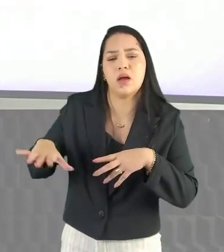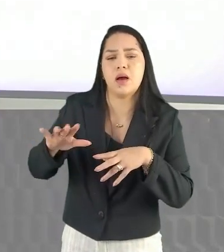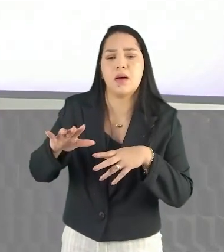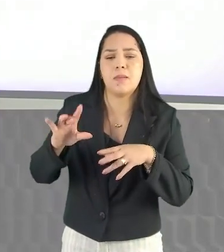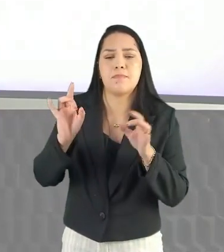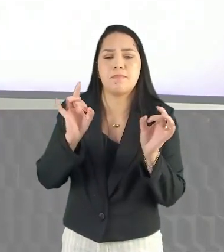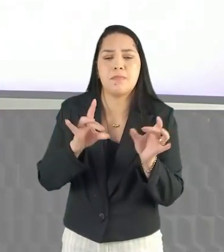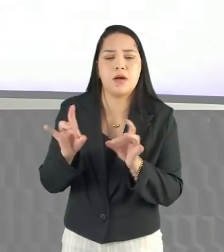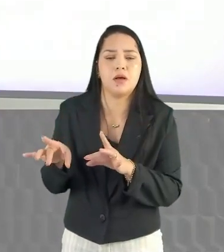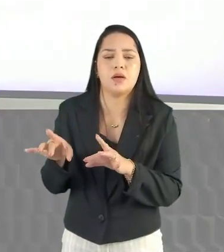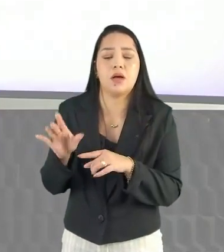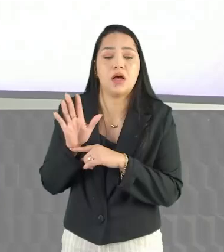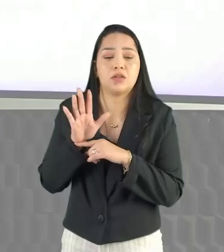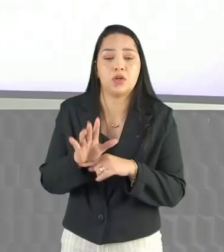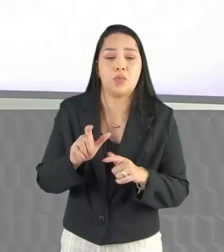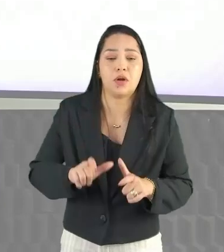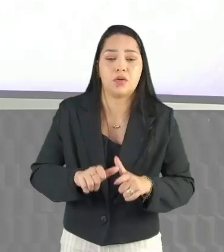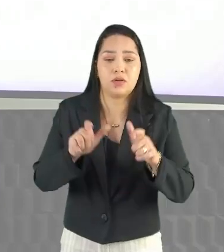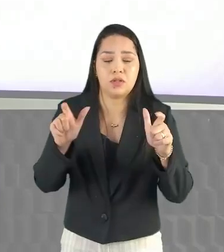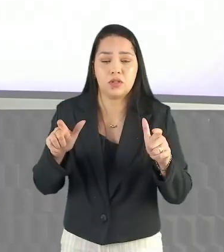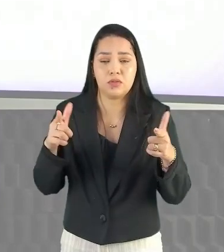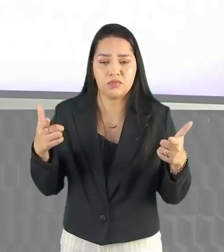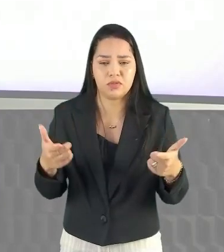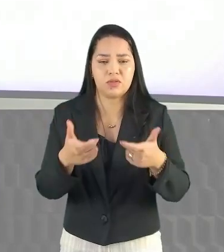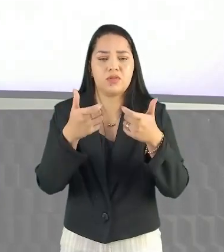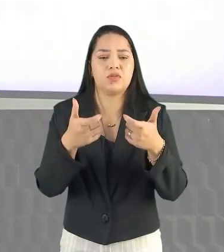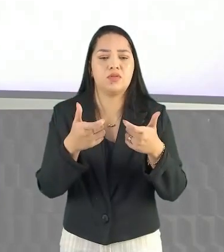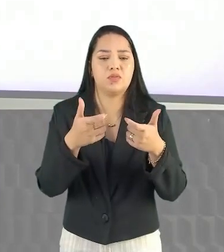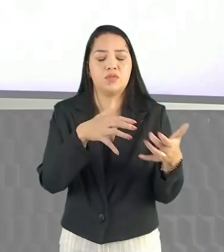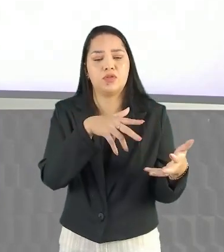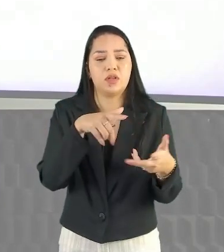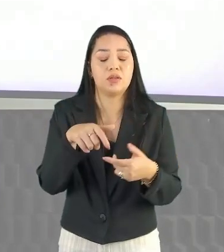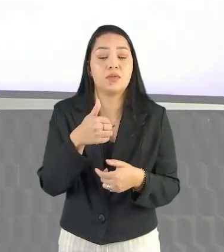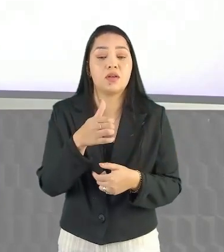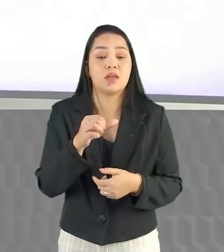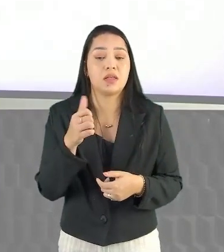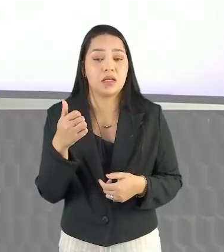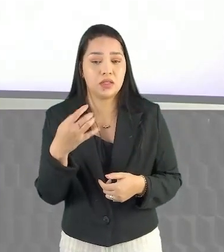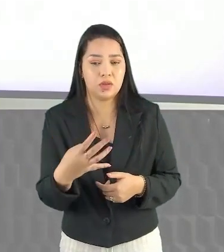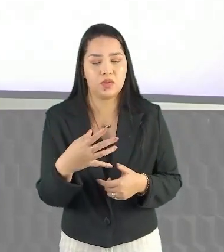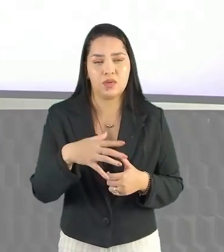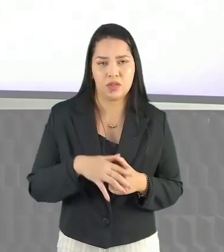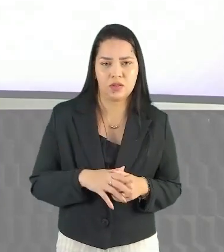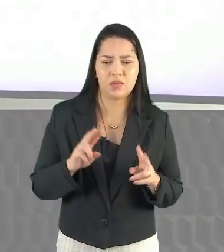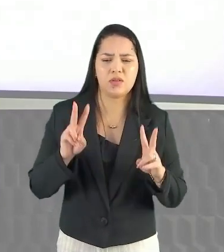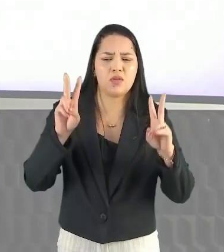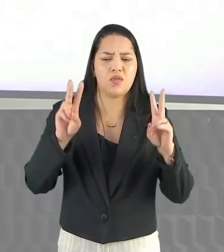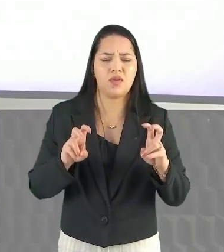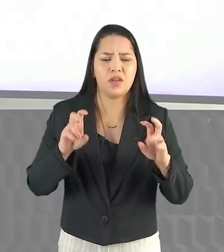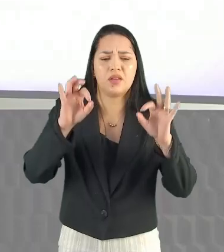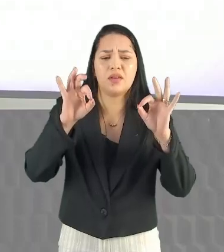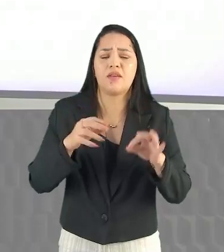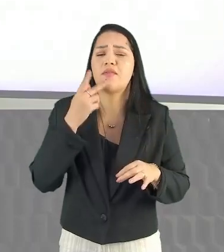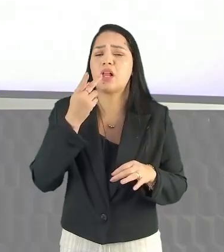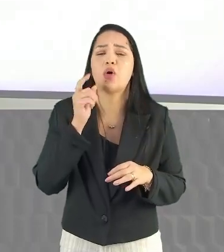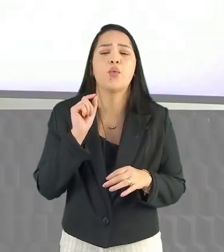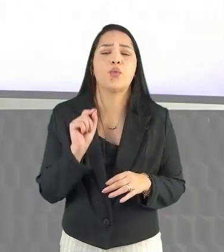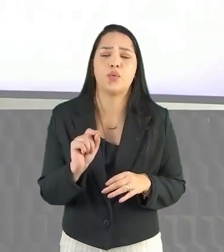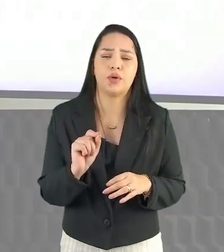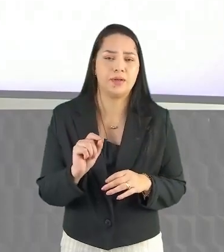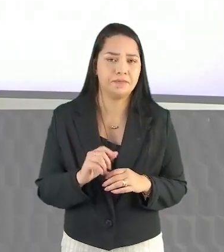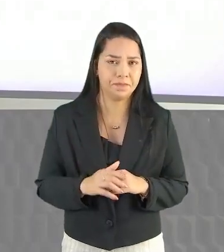territoriais e mercadológicas contribuiu para a eclosão do primeiro conflito com dimensões mundiais em 1914. Sobre esse conflito, é